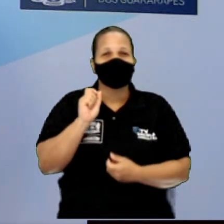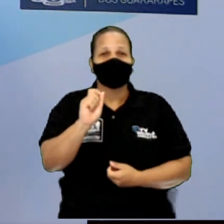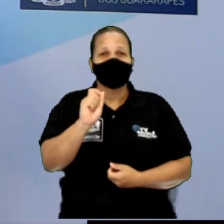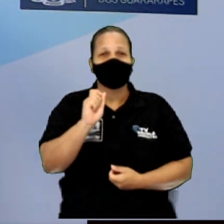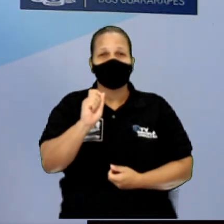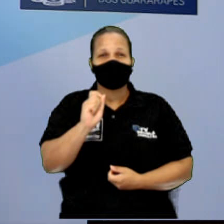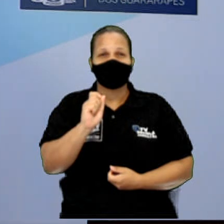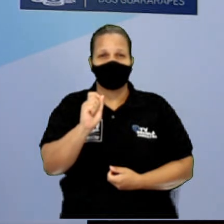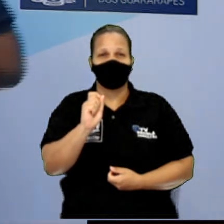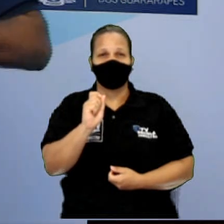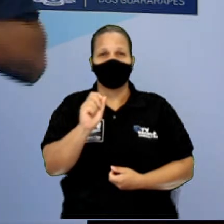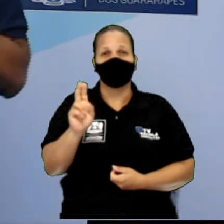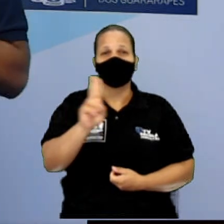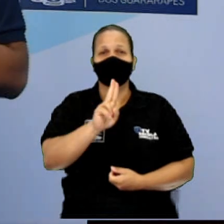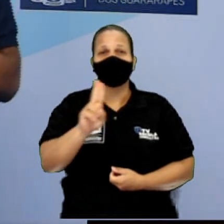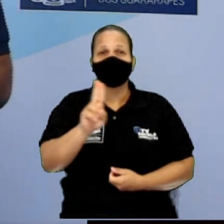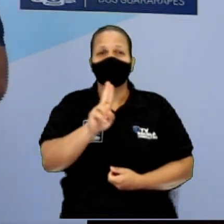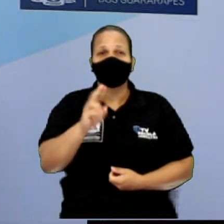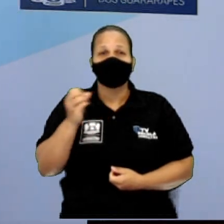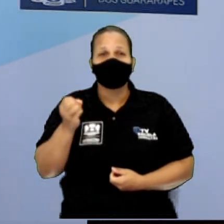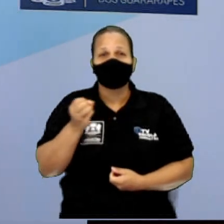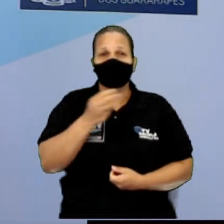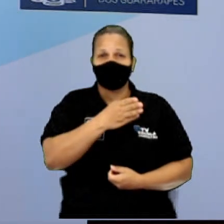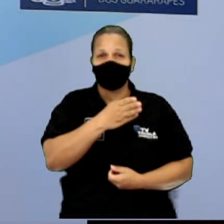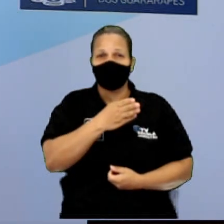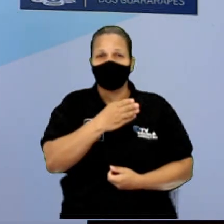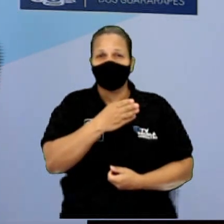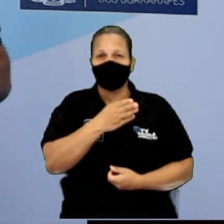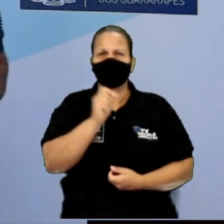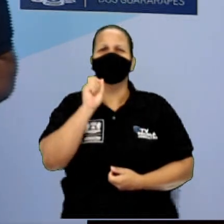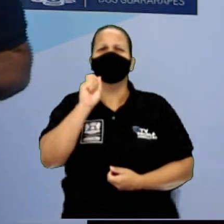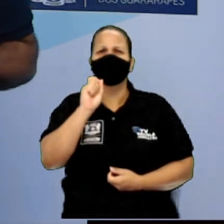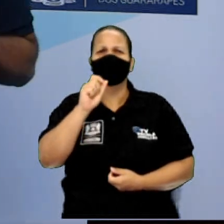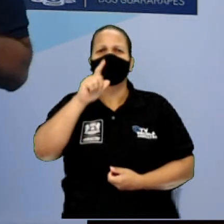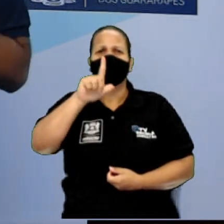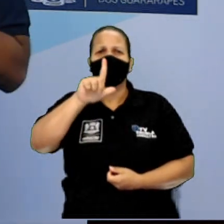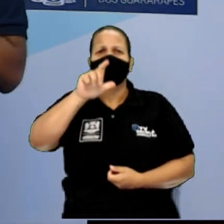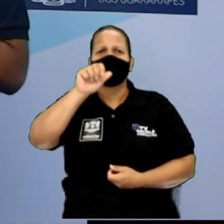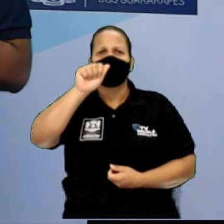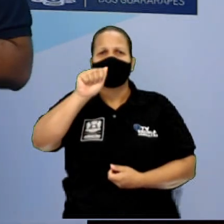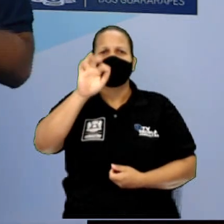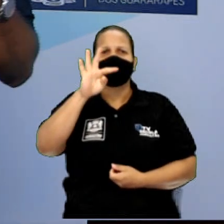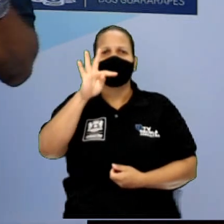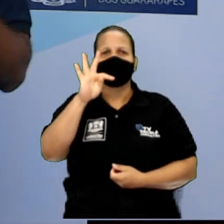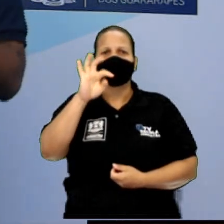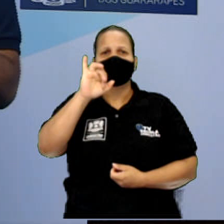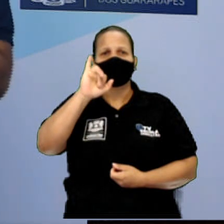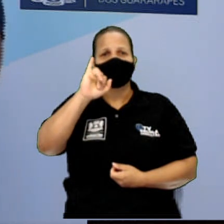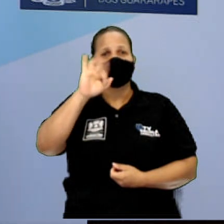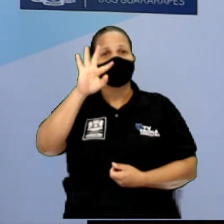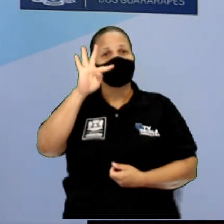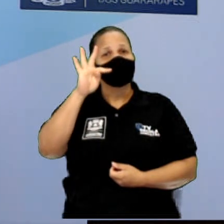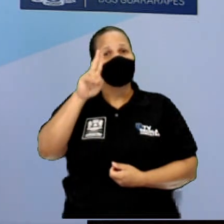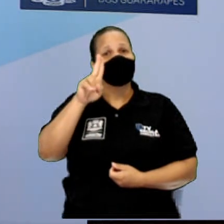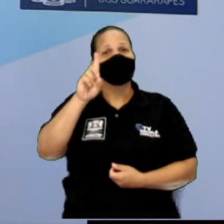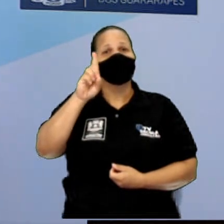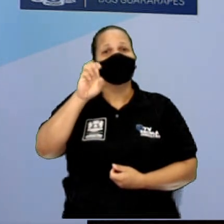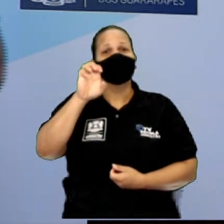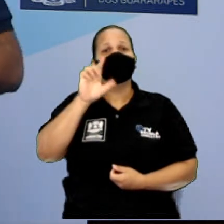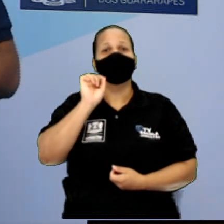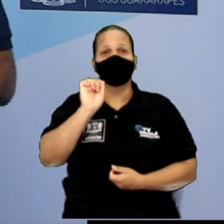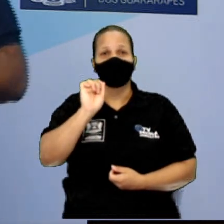aí. Ezequiel, o que é latitude? Latitude é a distância